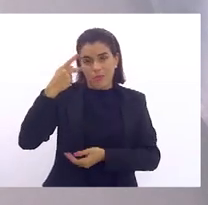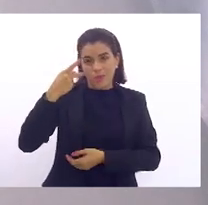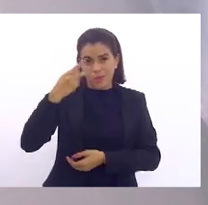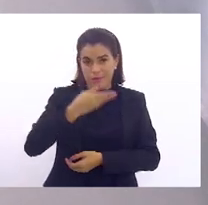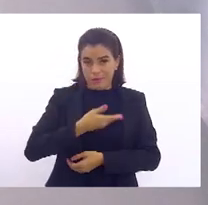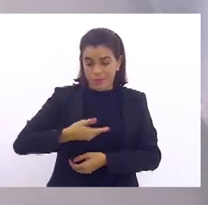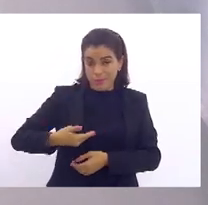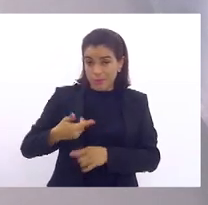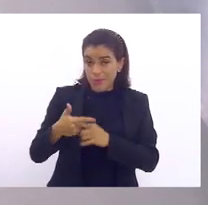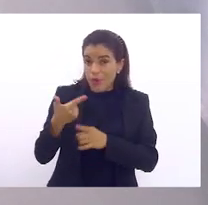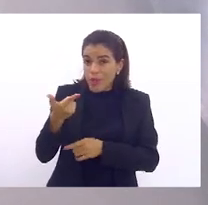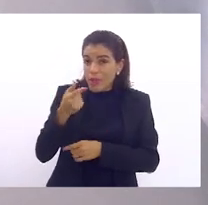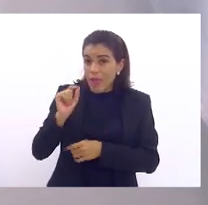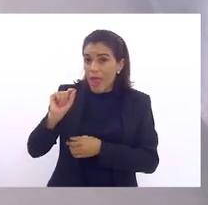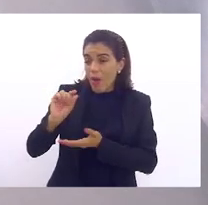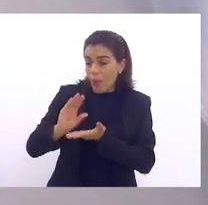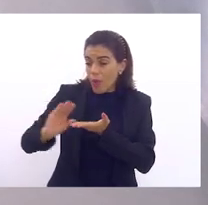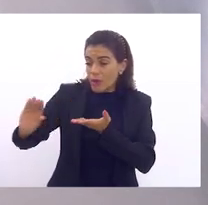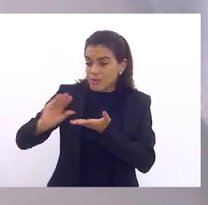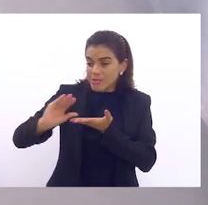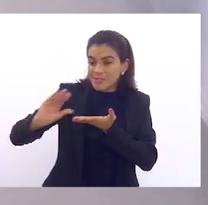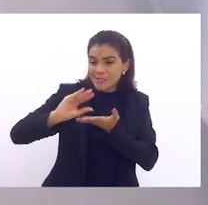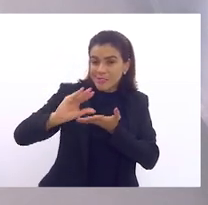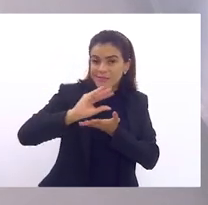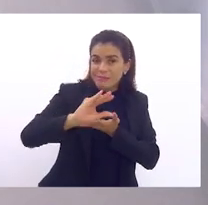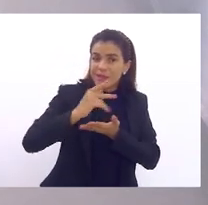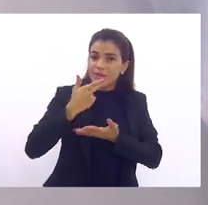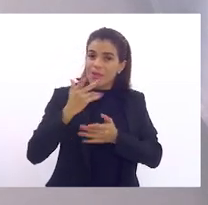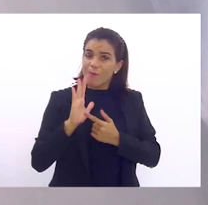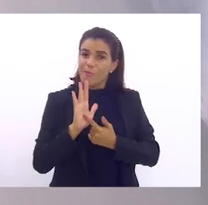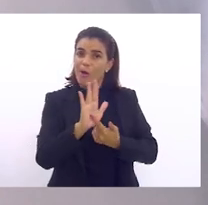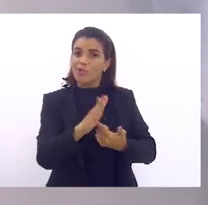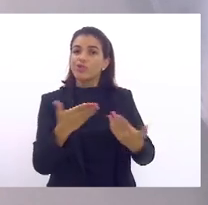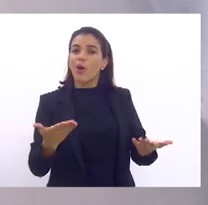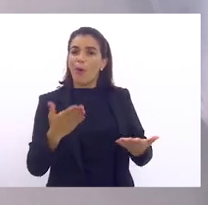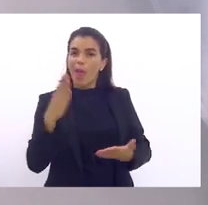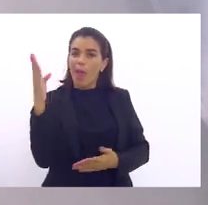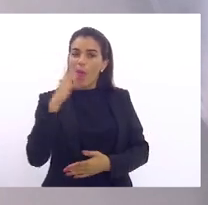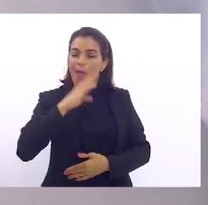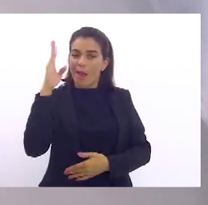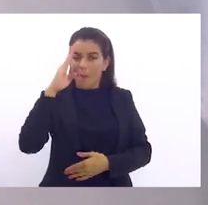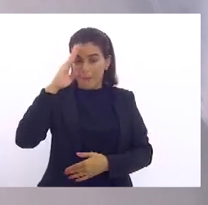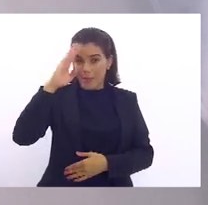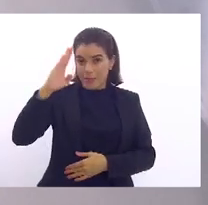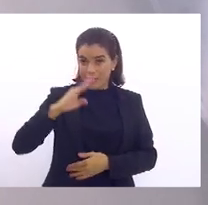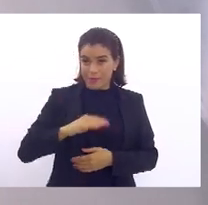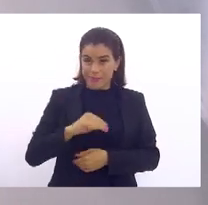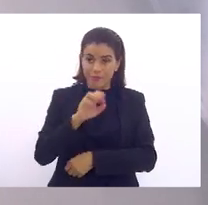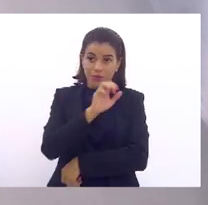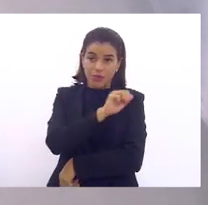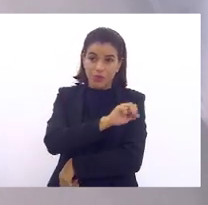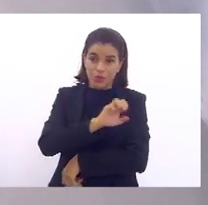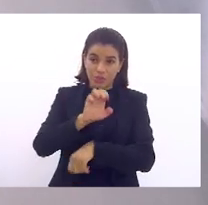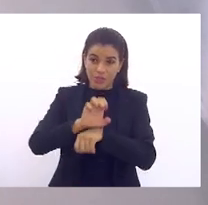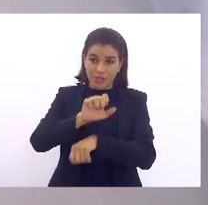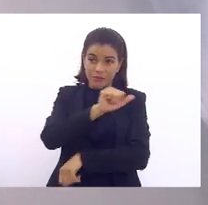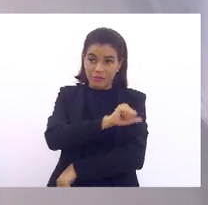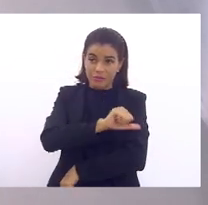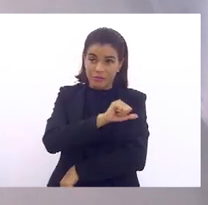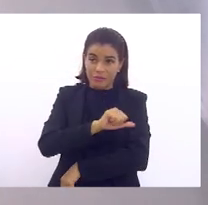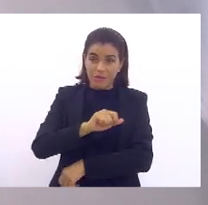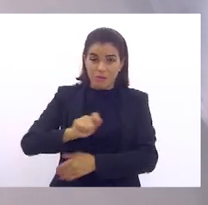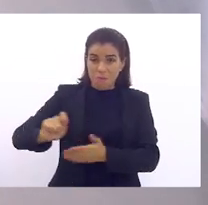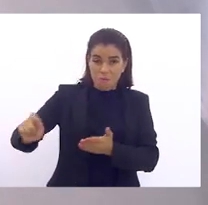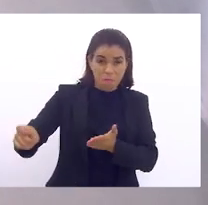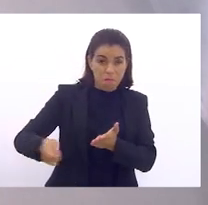porque é o orçamento que dita Qual é a prioridade então só para você ter uma ideia no Rio de Janeiro a maior rubrica que a gente